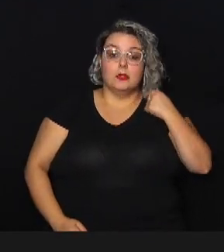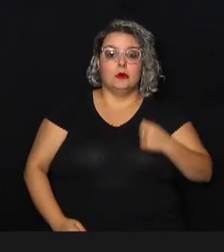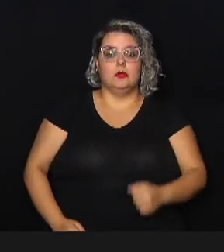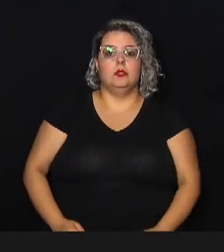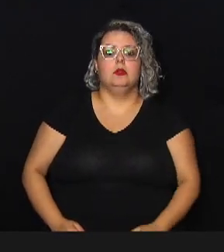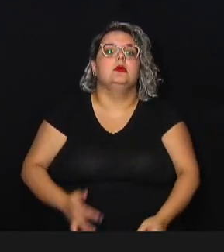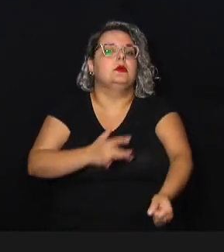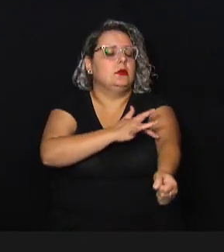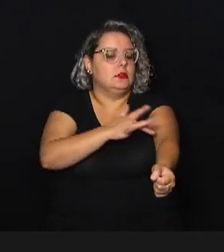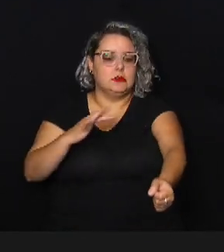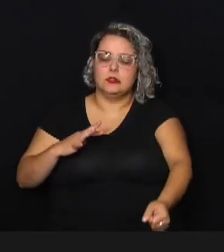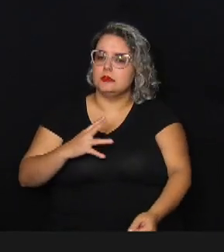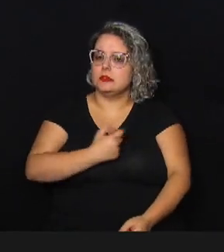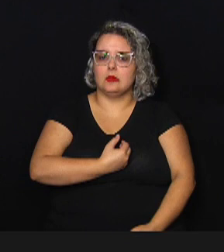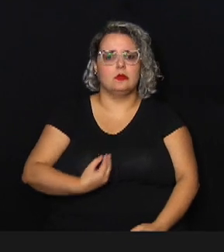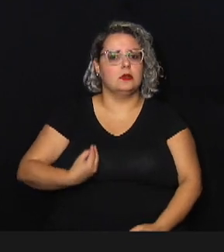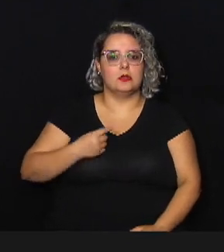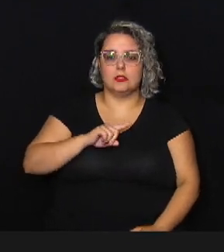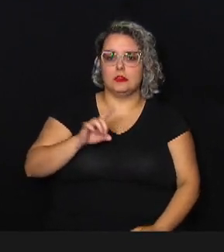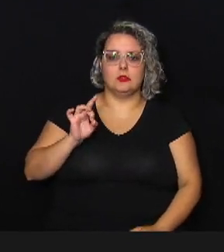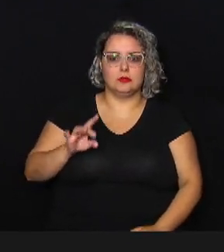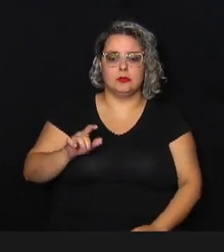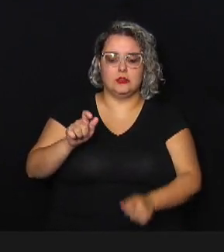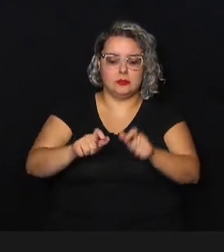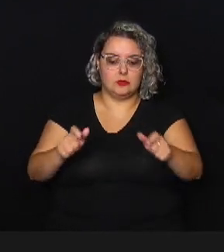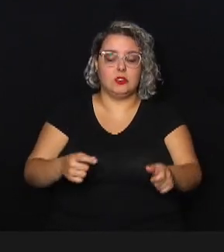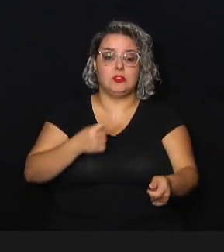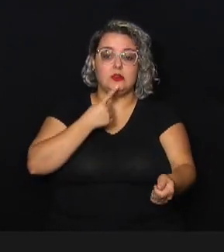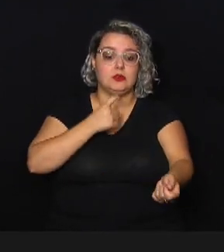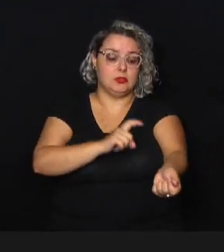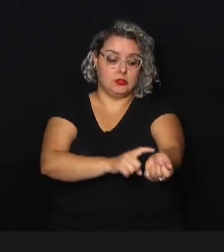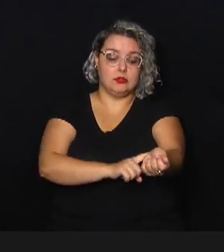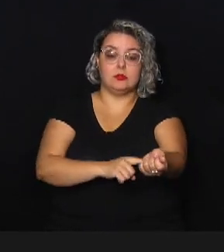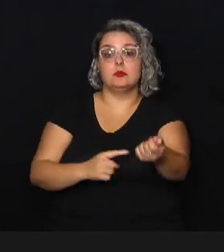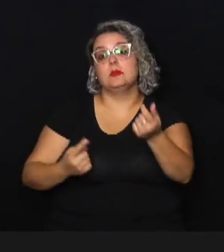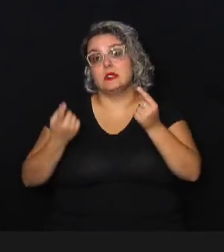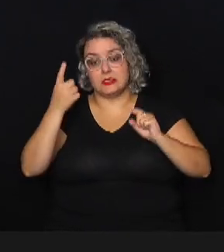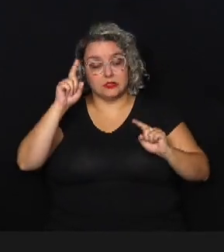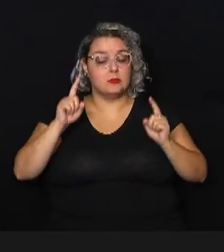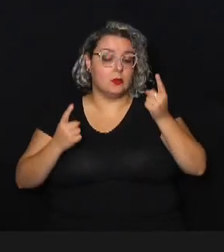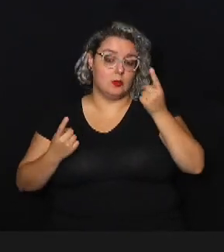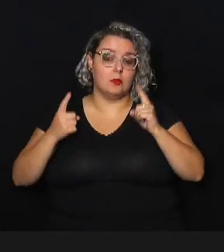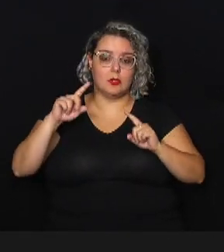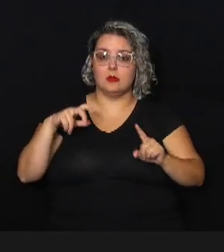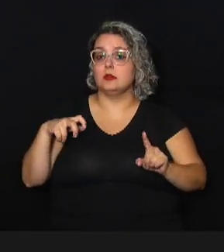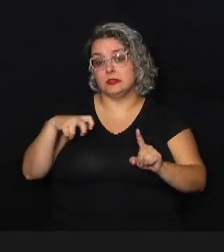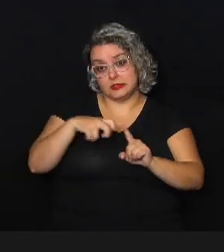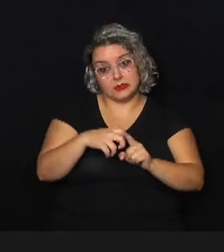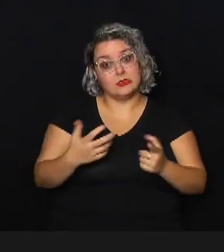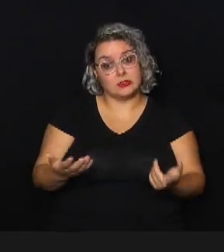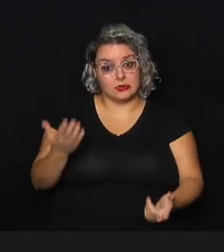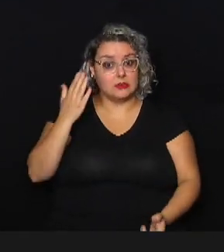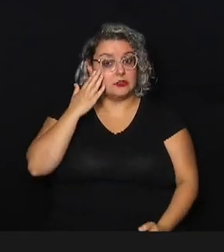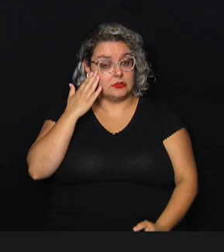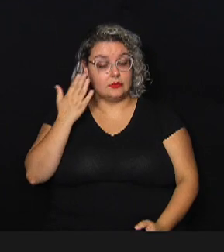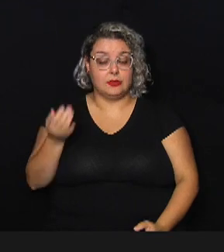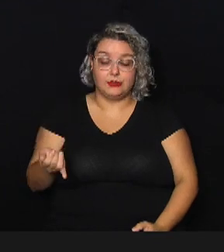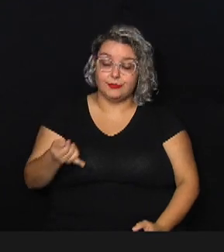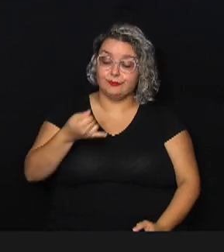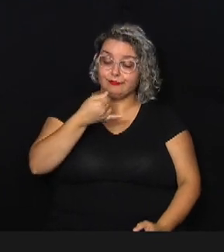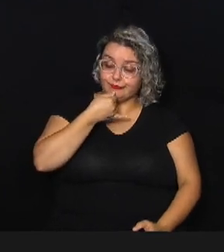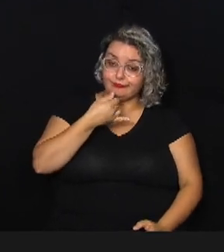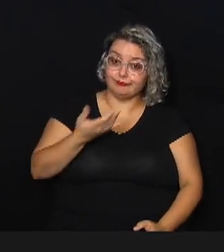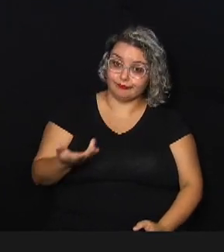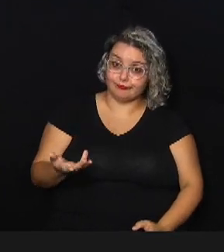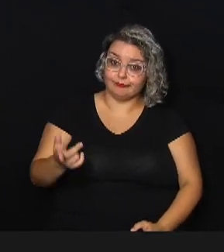vida, tá? Não só os pacientes com leucemia, mas agora nessa época que a gente está de carnaval, então os acidentes, né, a gente sabe que infelizmente a gente vai